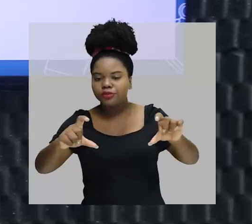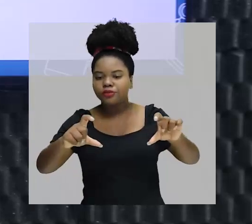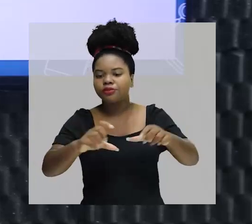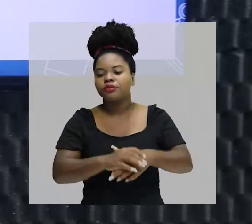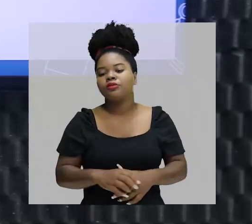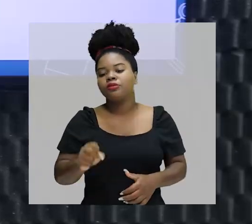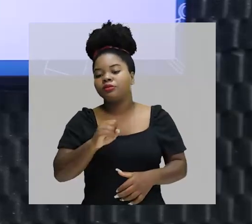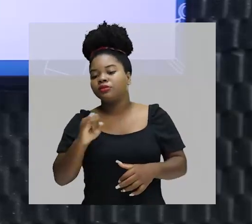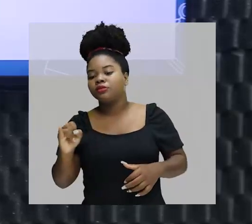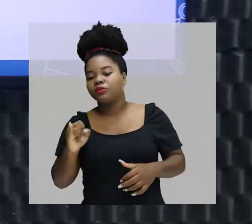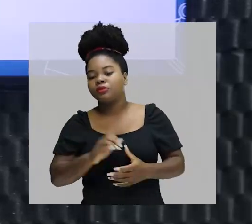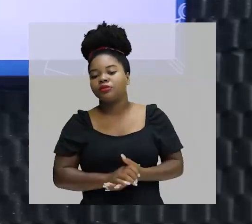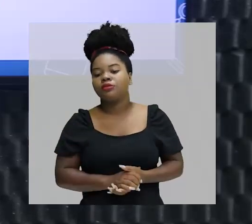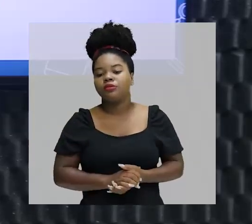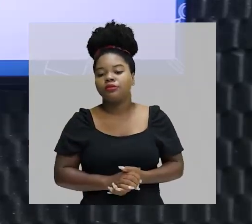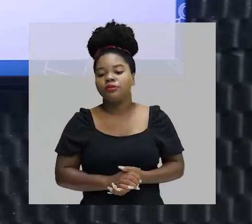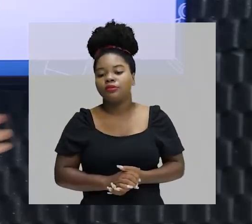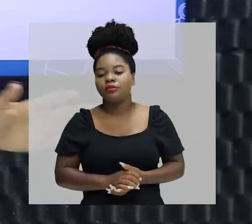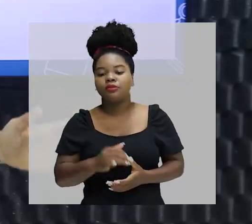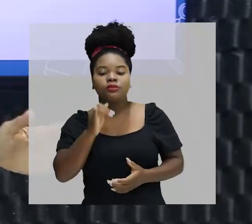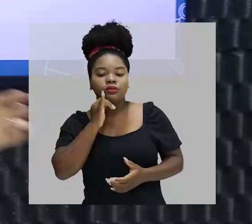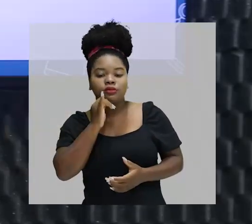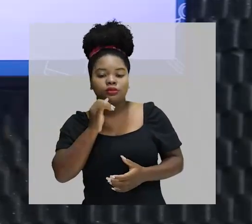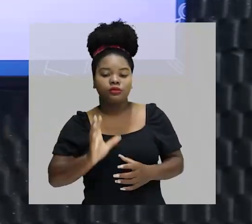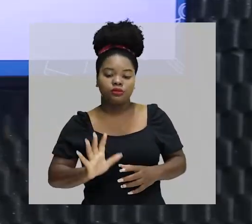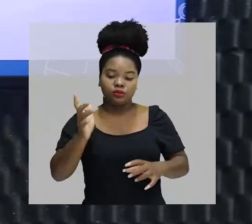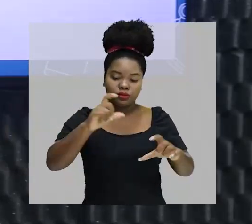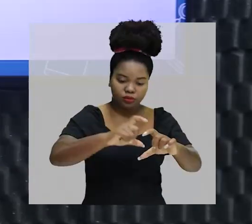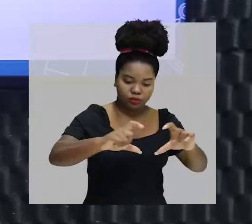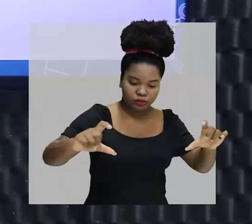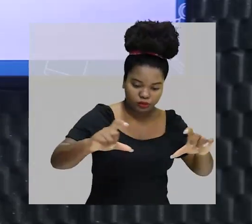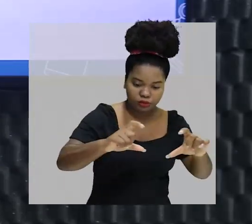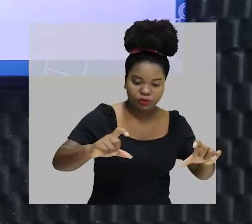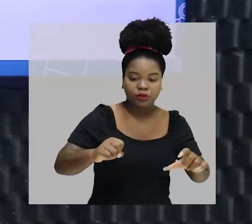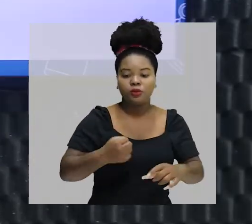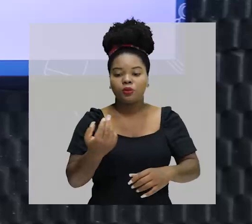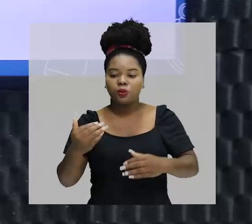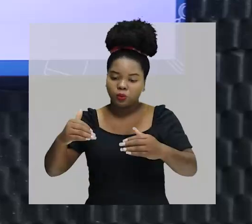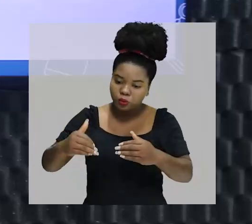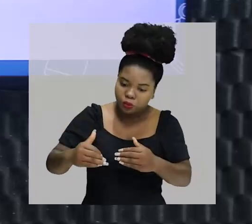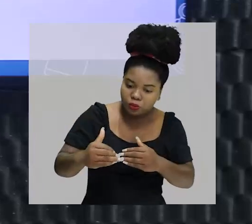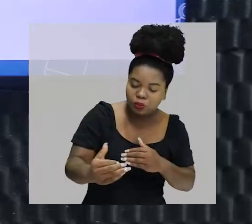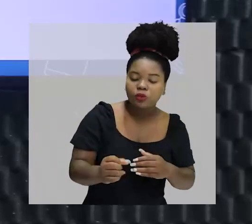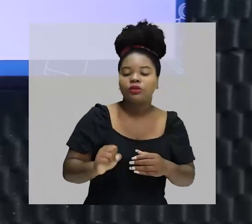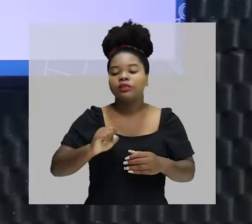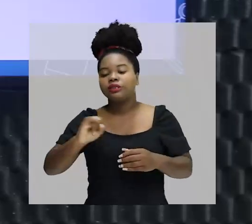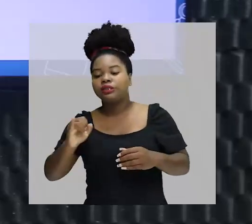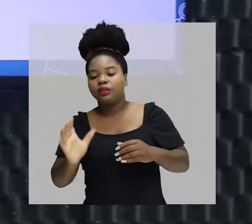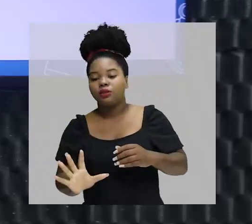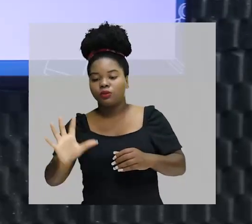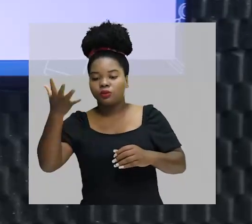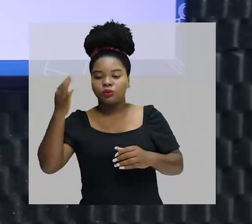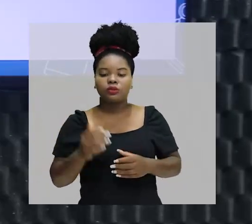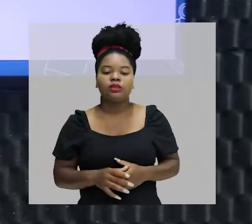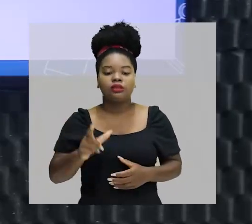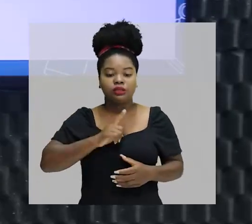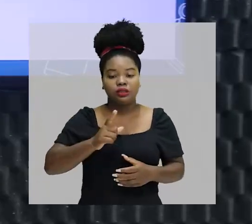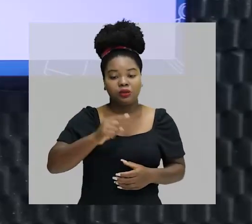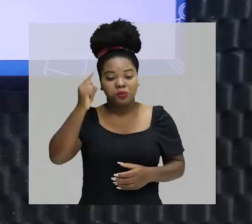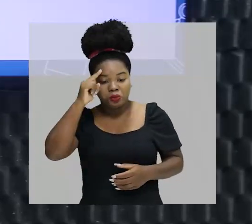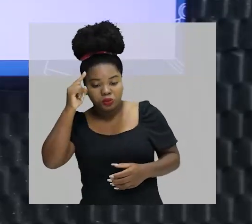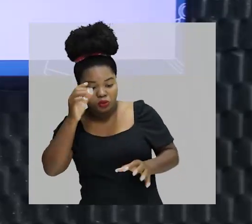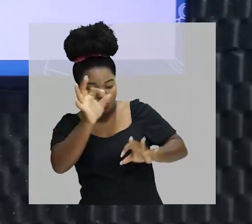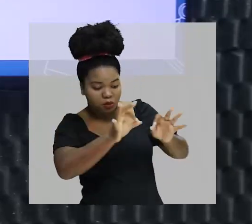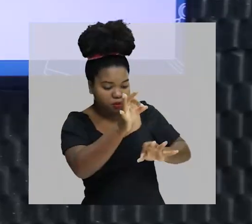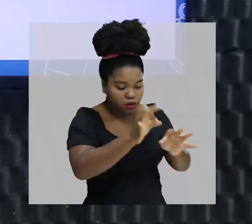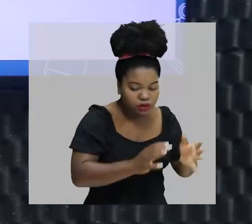ação. Se essa ação, por exemplo, está acontecendo, se ela está em progresso, se é uma ação que acontece com uma rotina, se